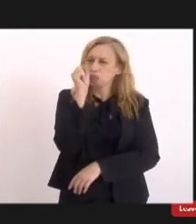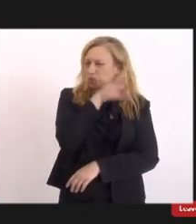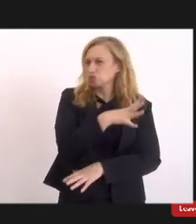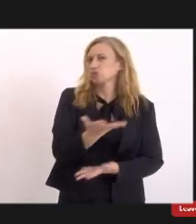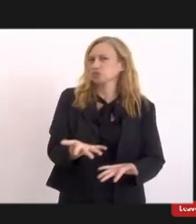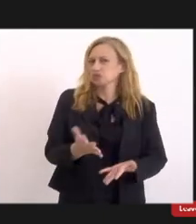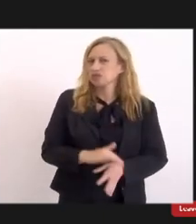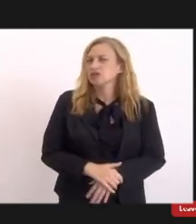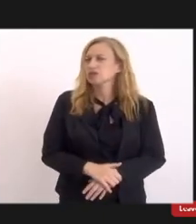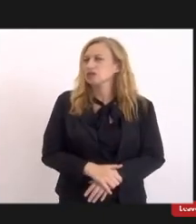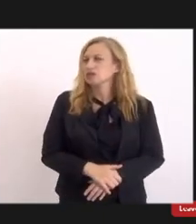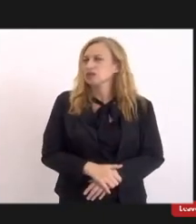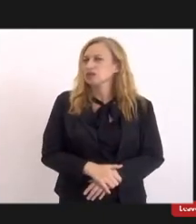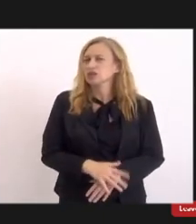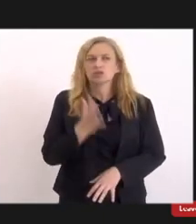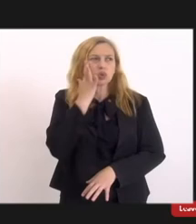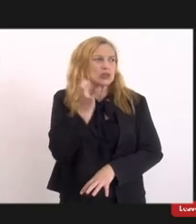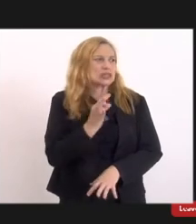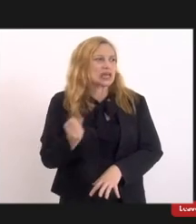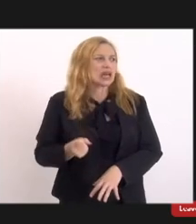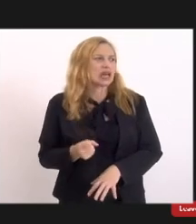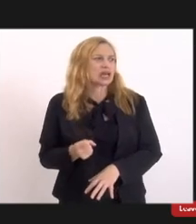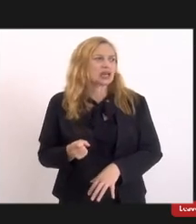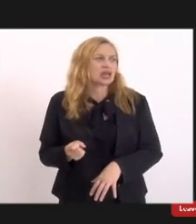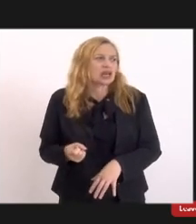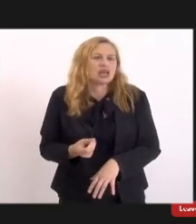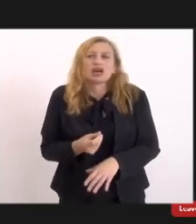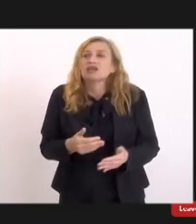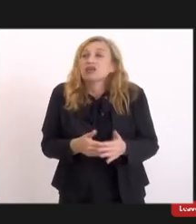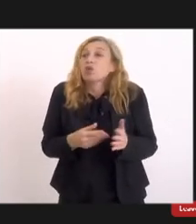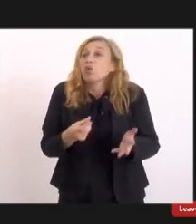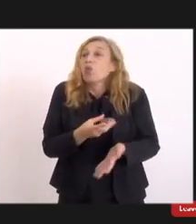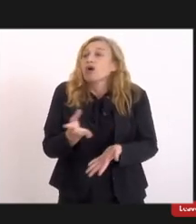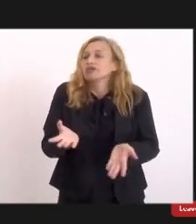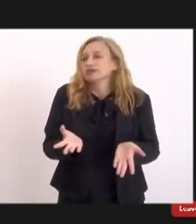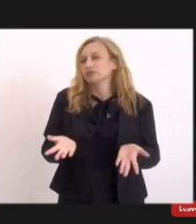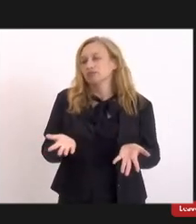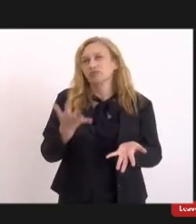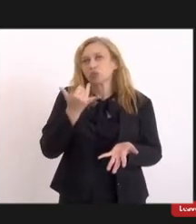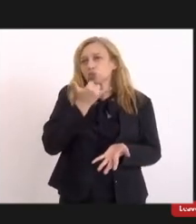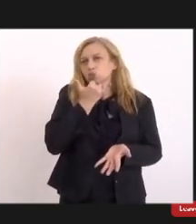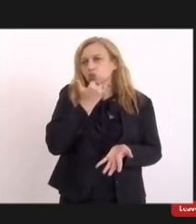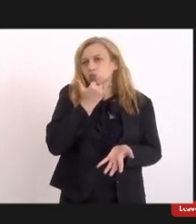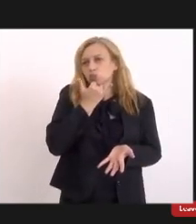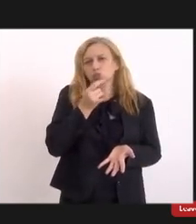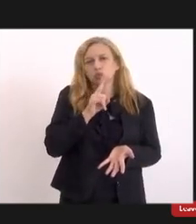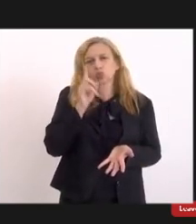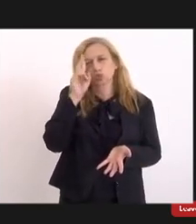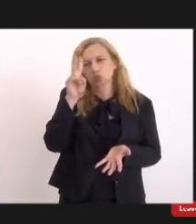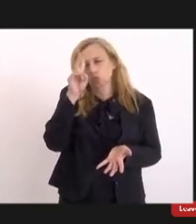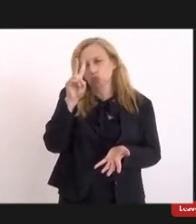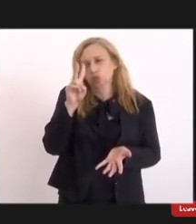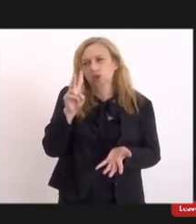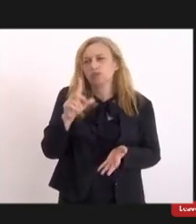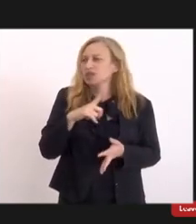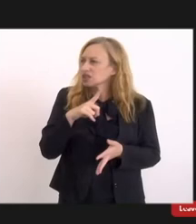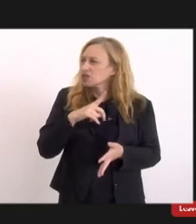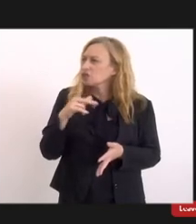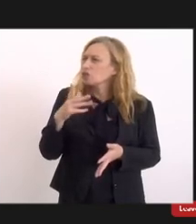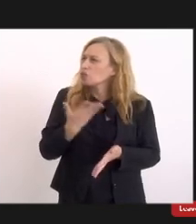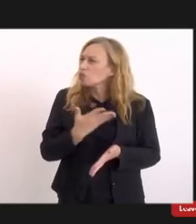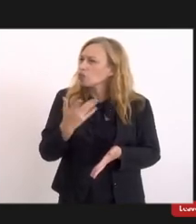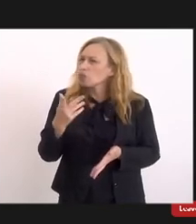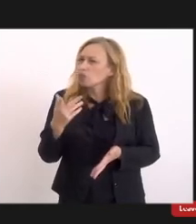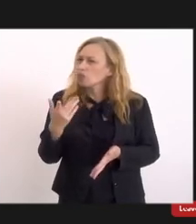A gente, eu não sei até quando a gente vai conviver com isso. Porque, acho, desculpa não lembrar da fala, mas teve uma fala de um companheiro aqui, se não me